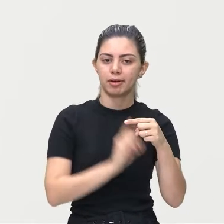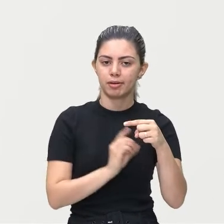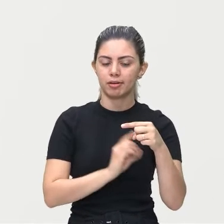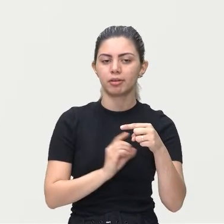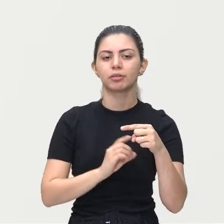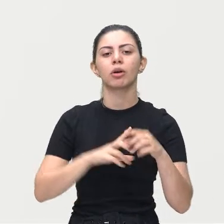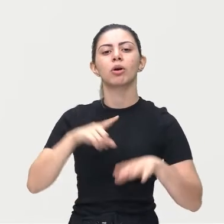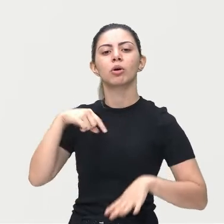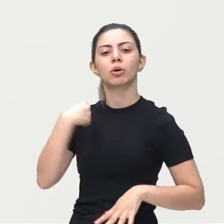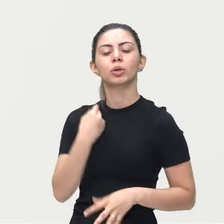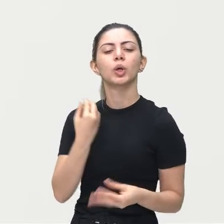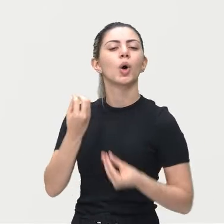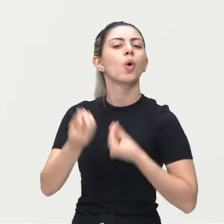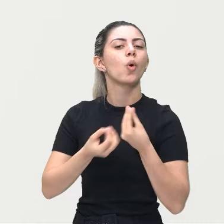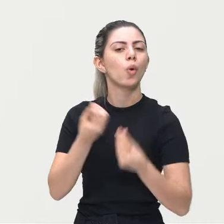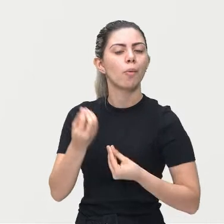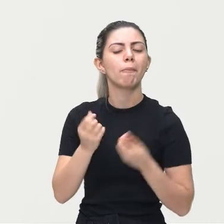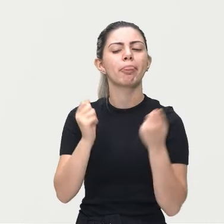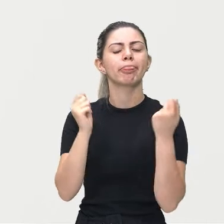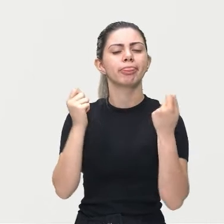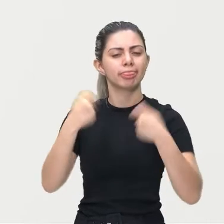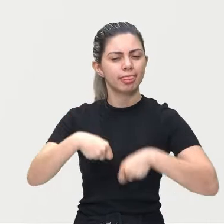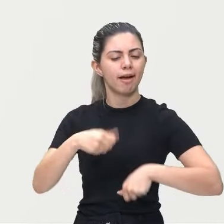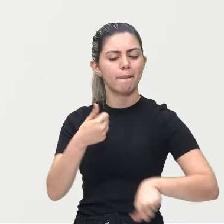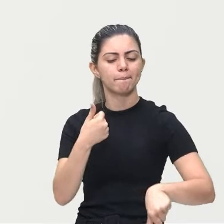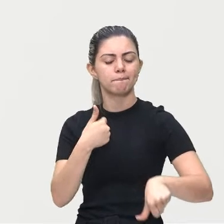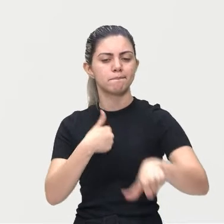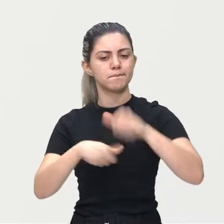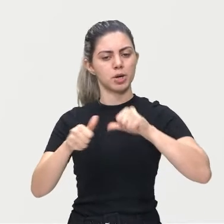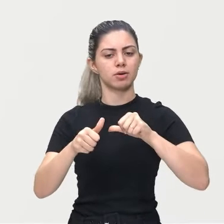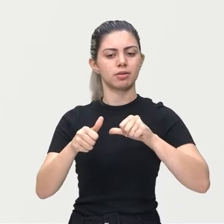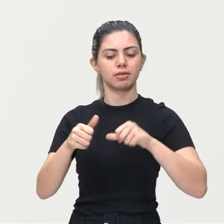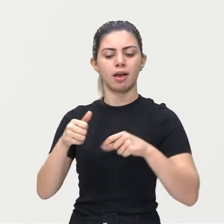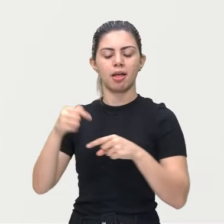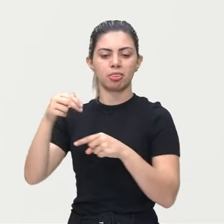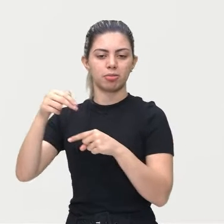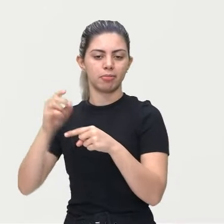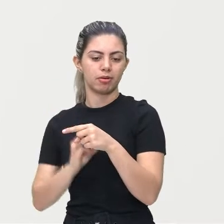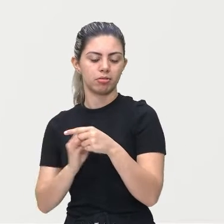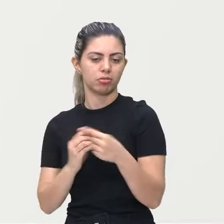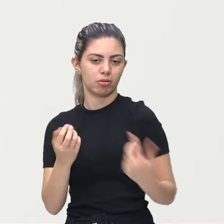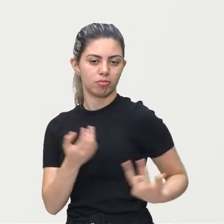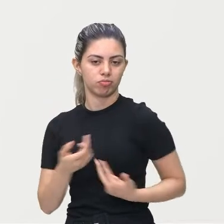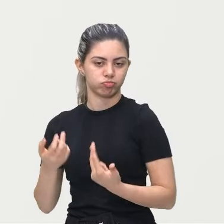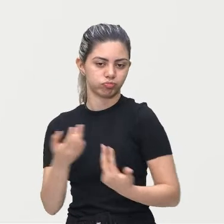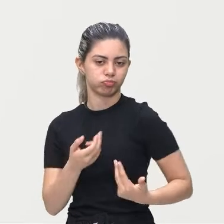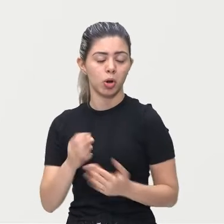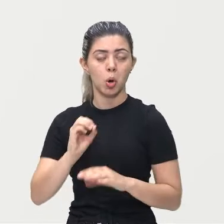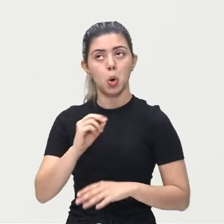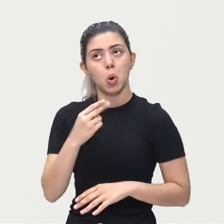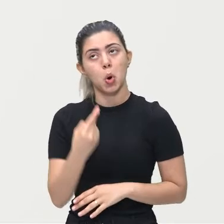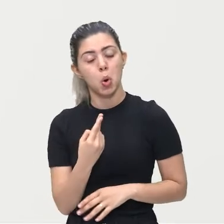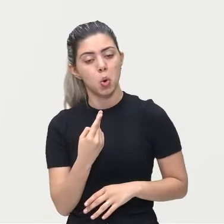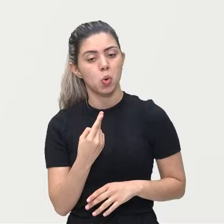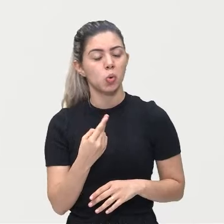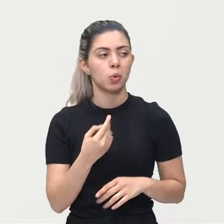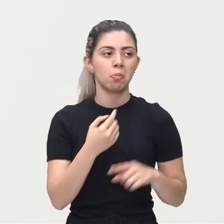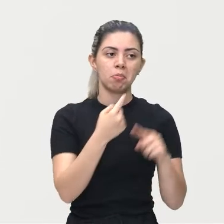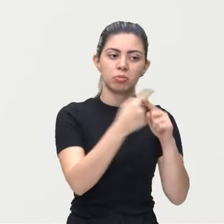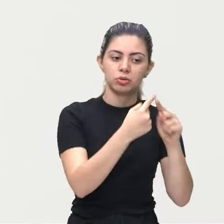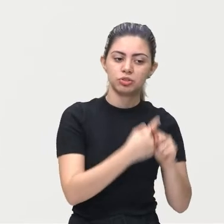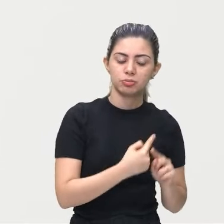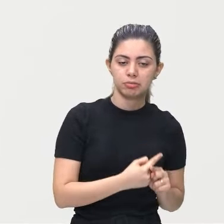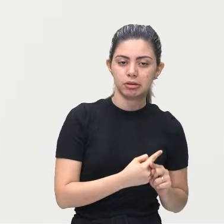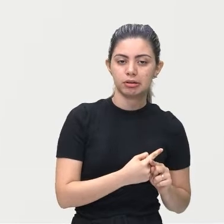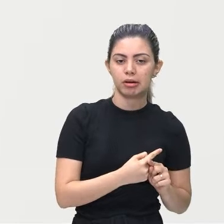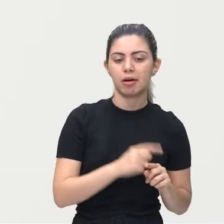vai para a transformação, transformar em frações equivalentes. Ou você vai multiplicar e dividir por